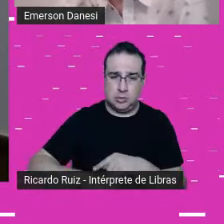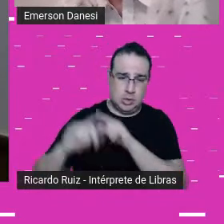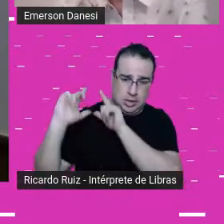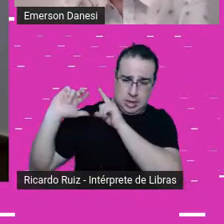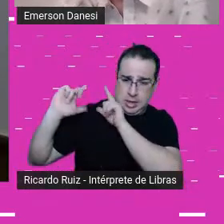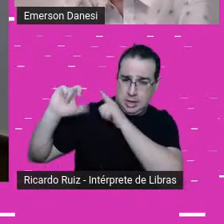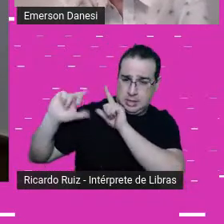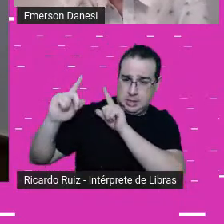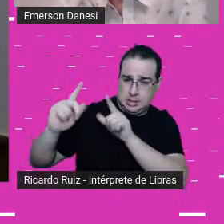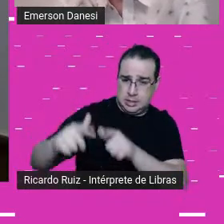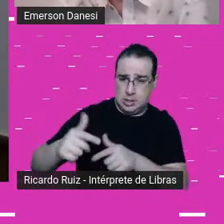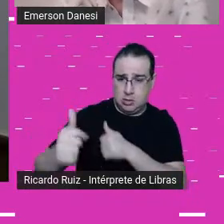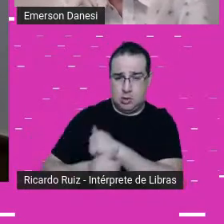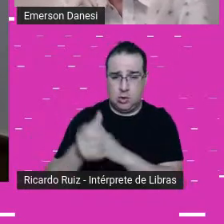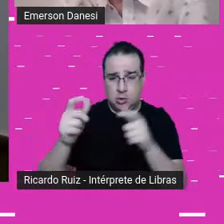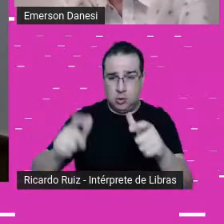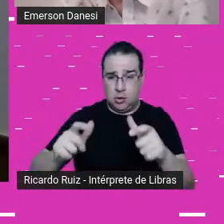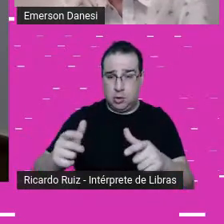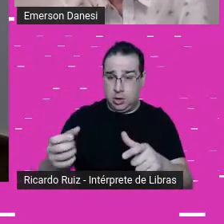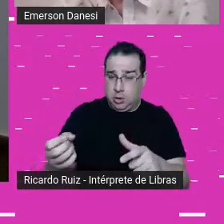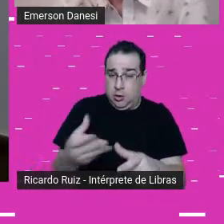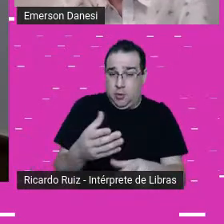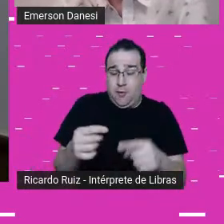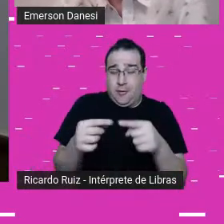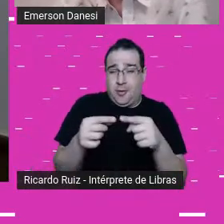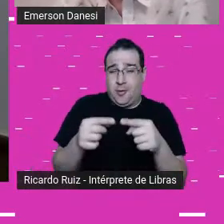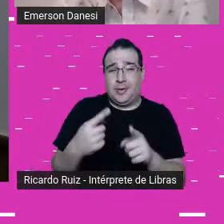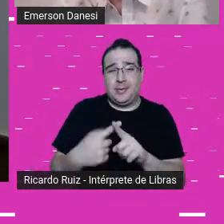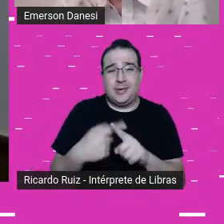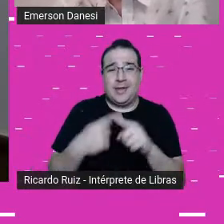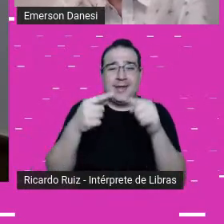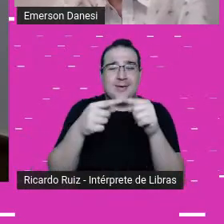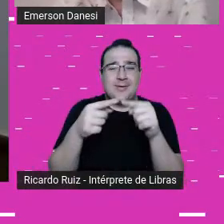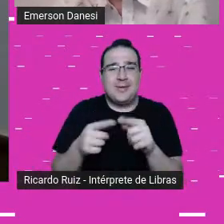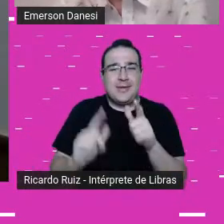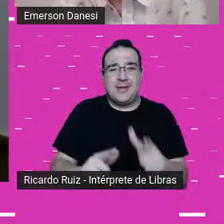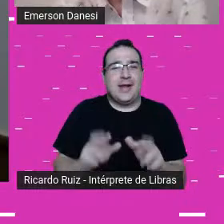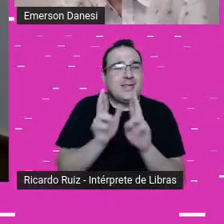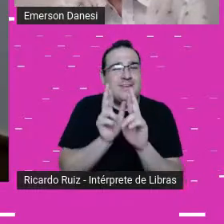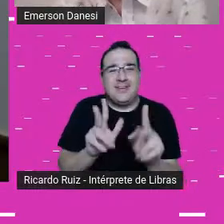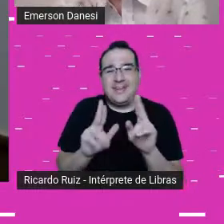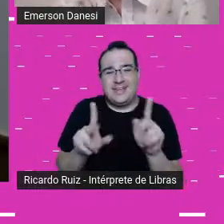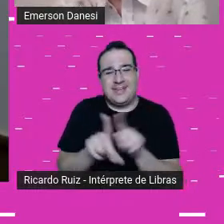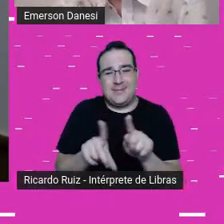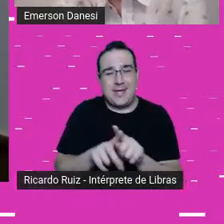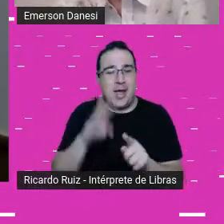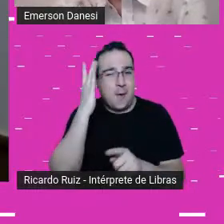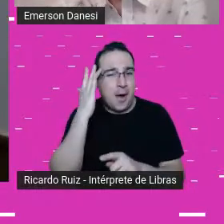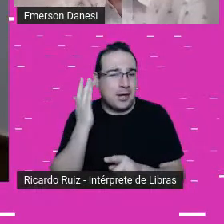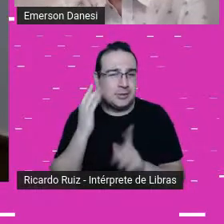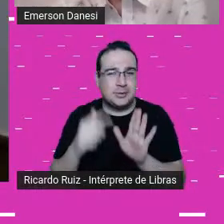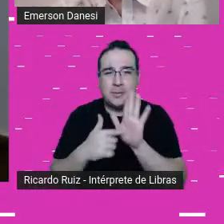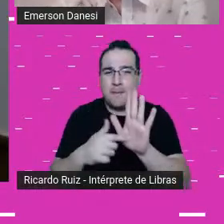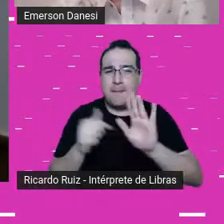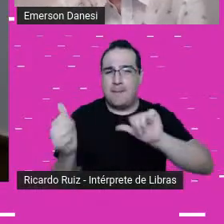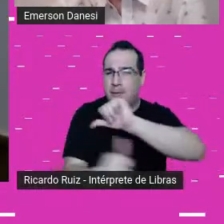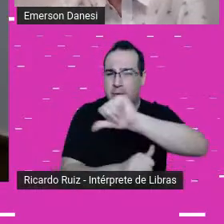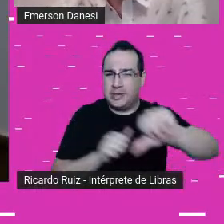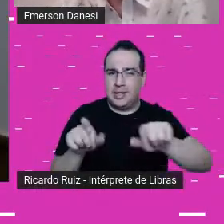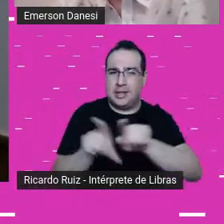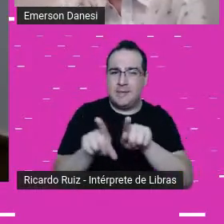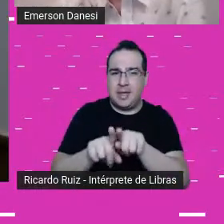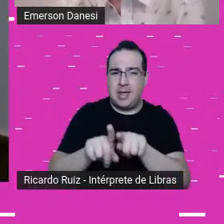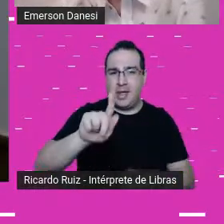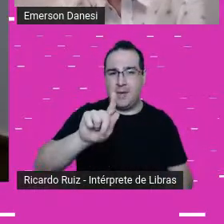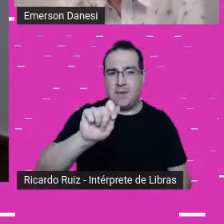lugar completamente inusitado, eu acho que tem a ver com o fato do Pret-à-Porter ter ido para um lugar não convencional, e eu acho que o que ele fez ali no galpão também foi criar um outro lugar